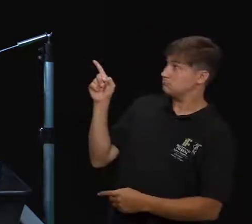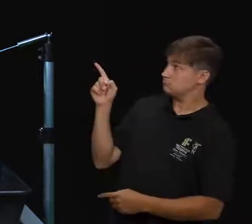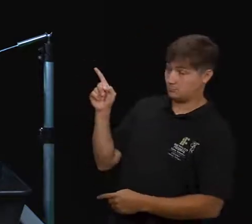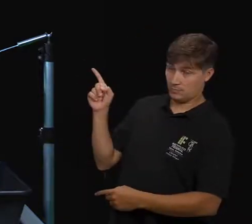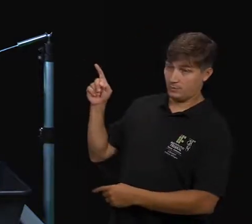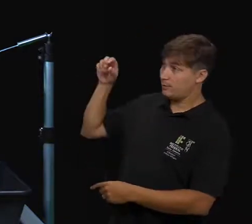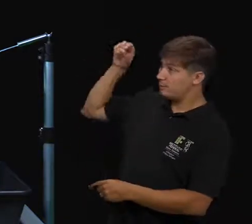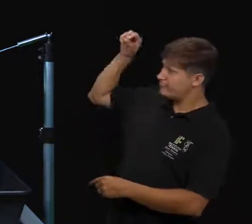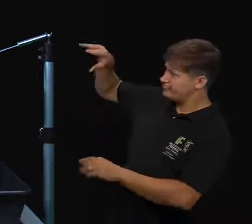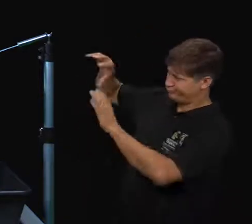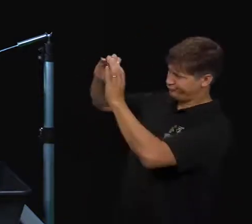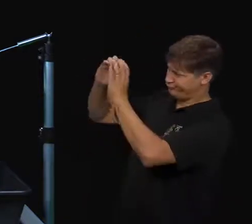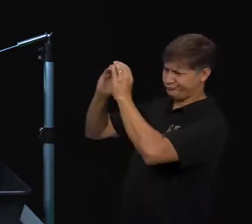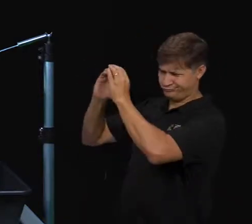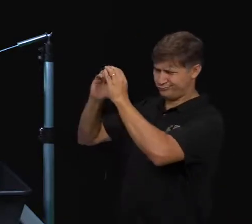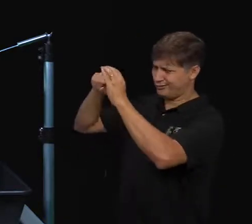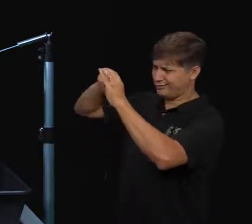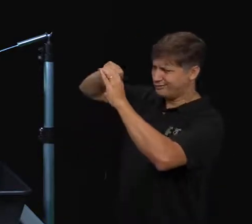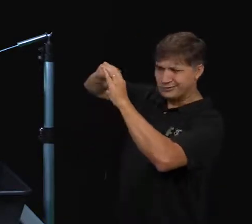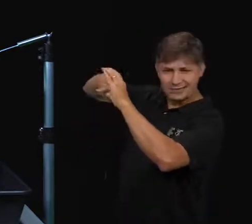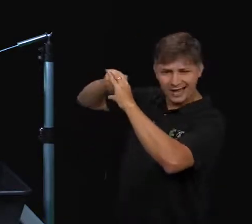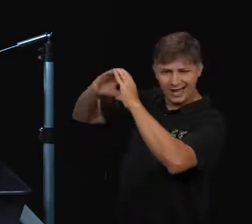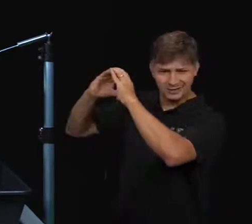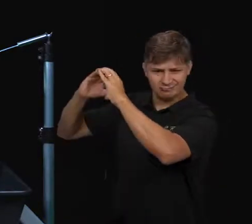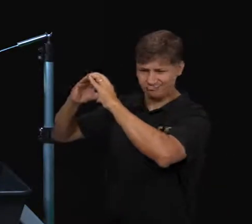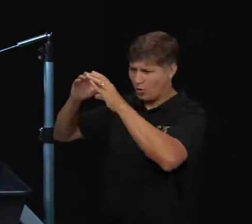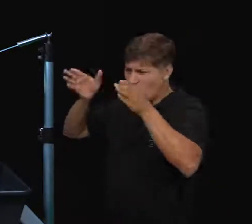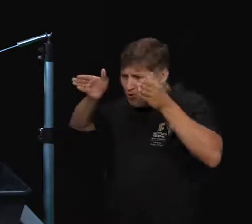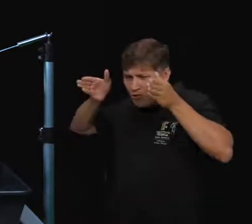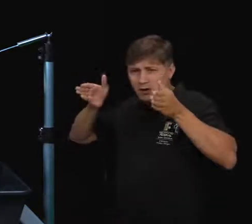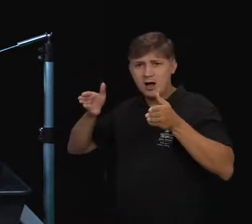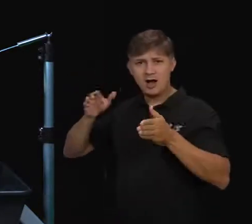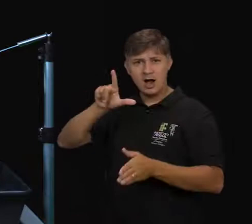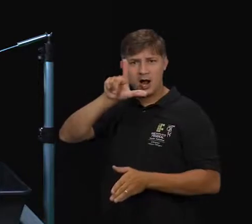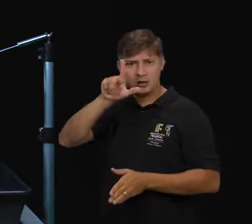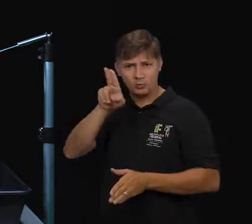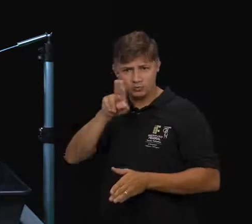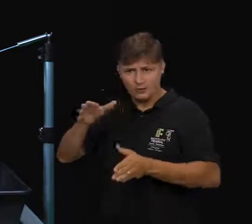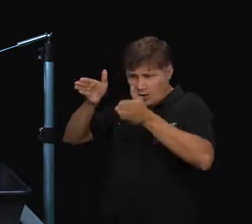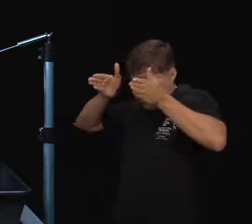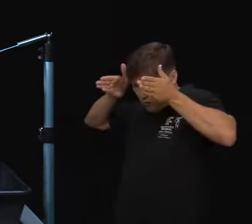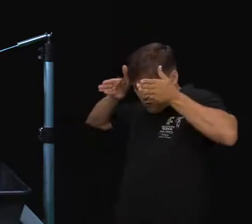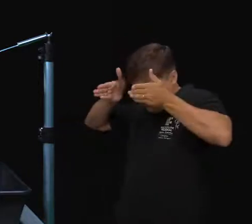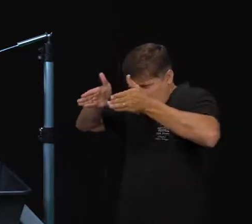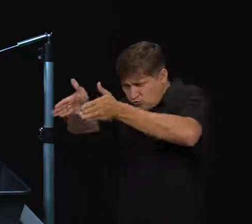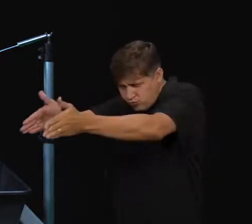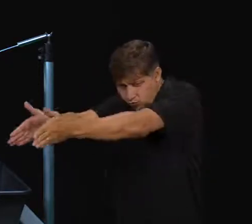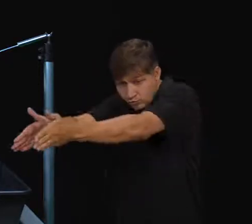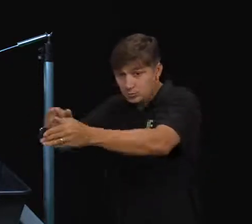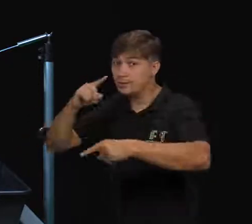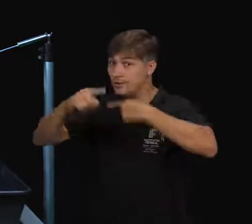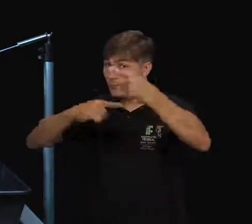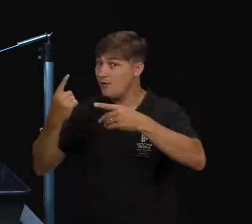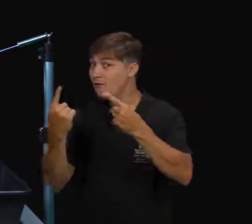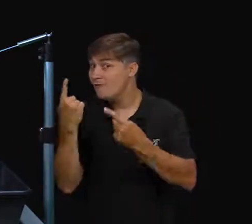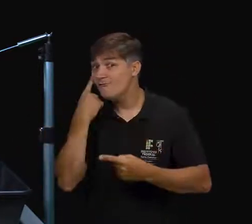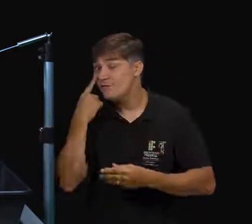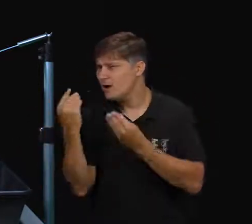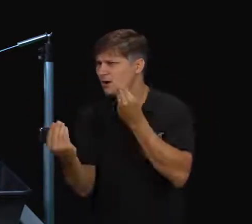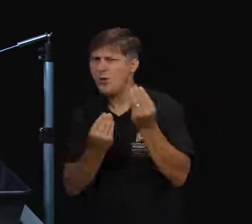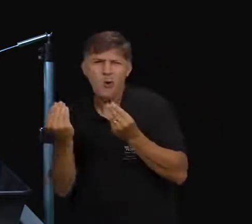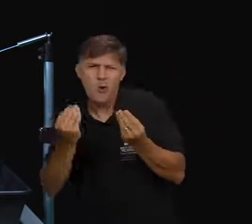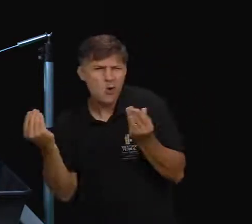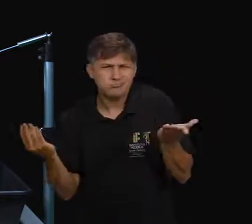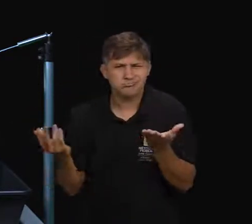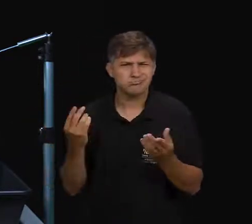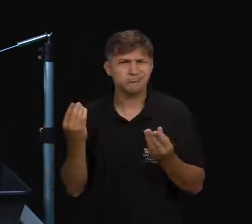é o snoot, que é esse acessório aqui, ó, que ele é uma panela mais fechadinha, né? Então ele vai jogar uma luz mais concentrada,